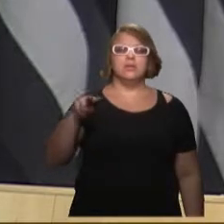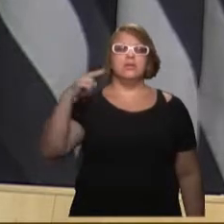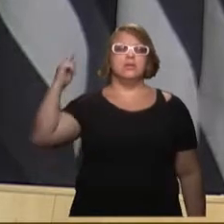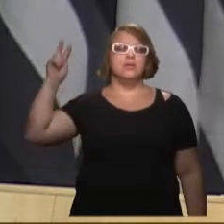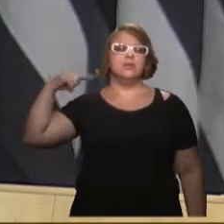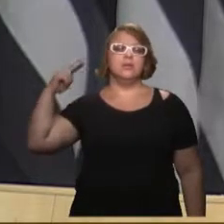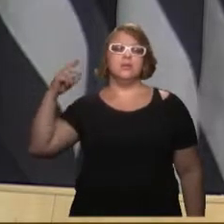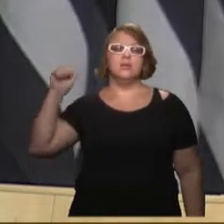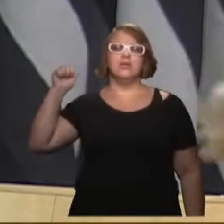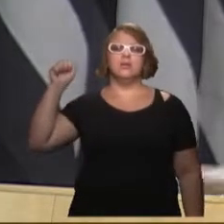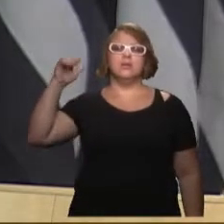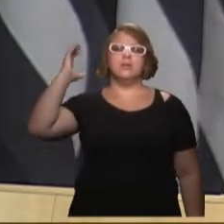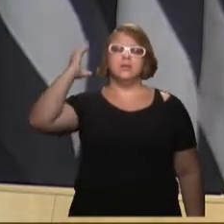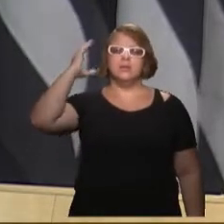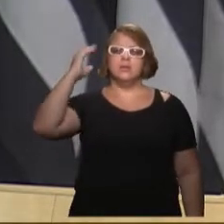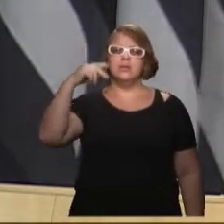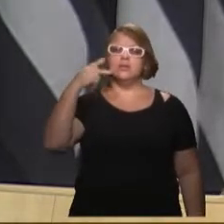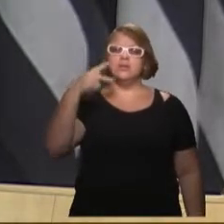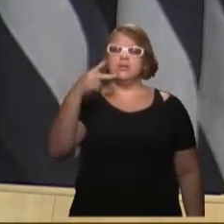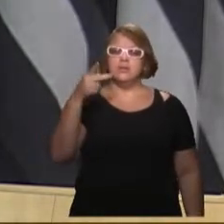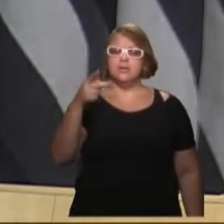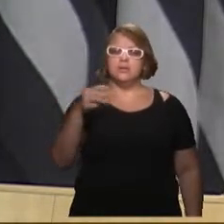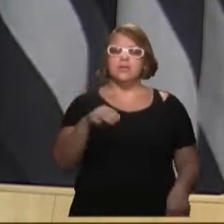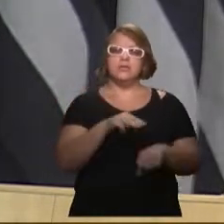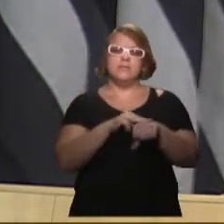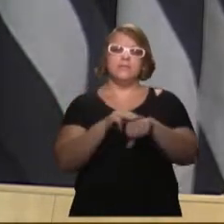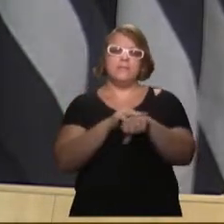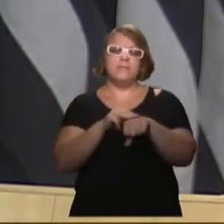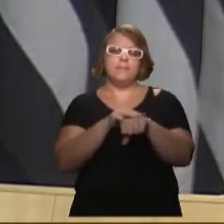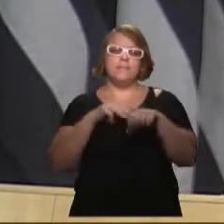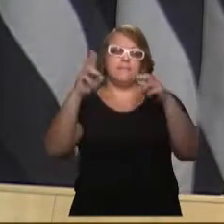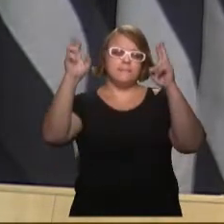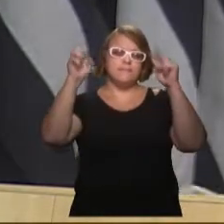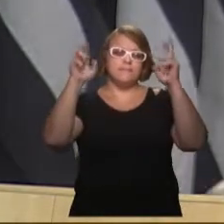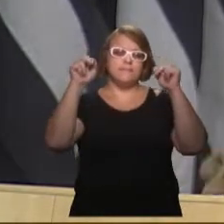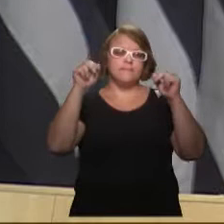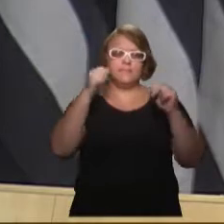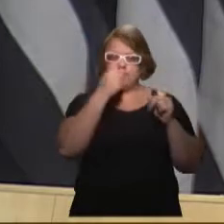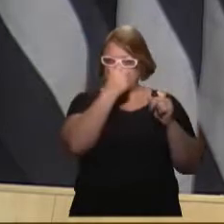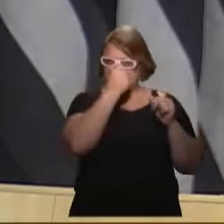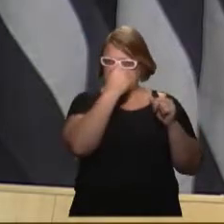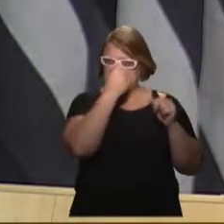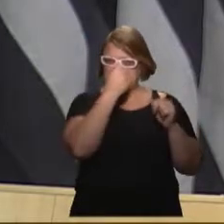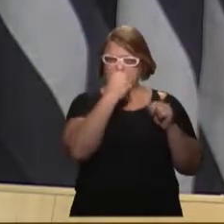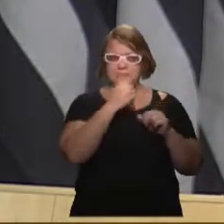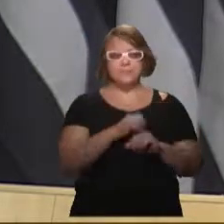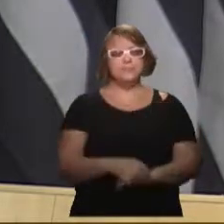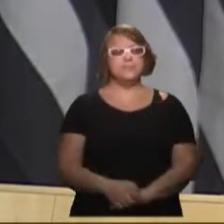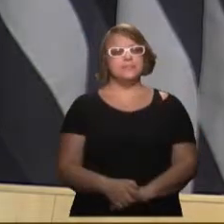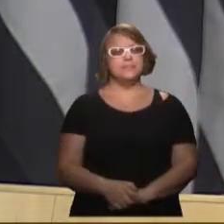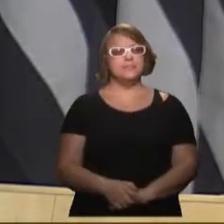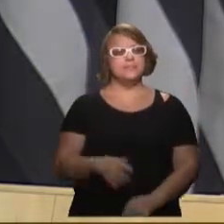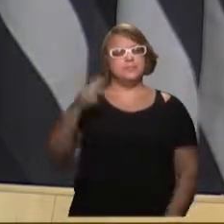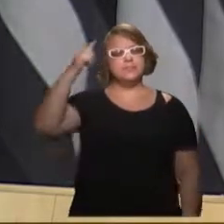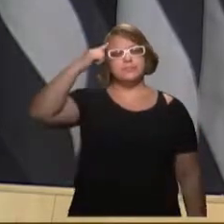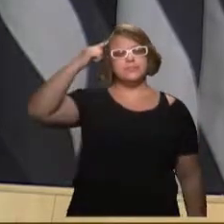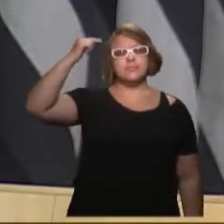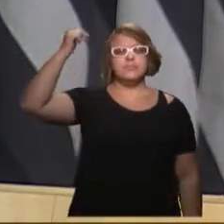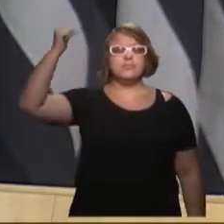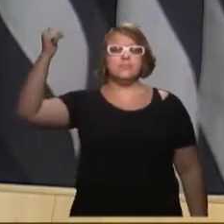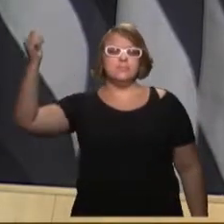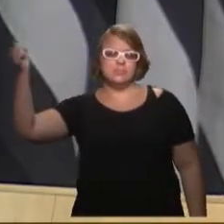na tribuna, mas ali, a gente conversando a respeito do tema, a gente teria que pensar nisso até